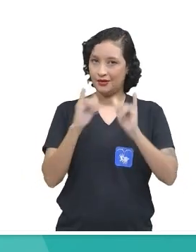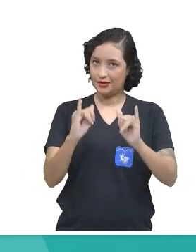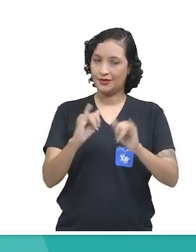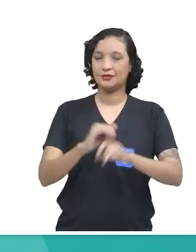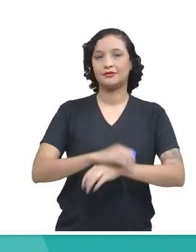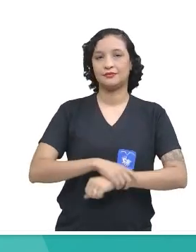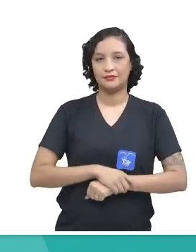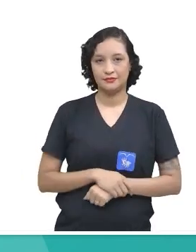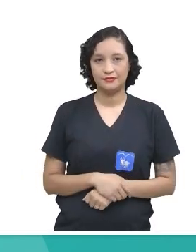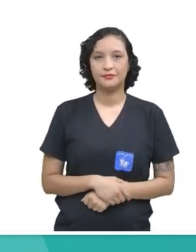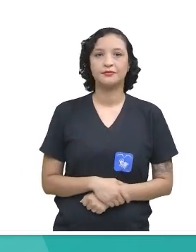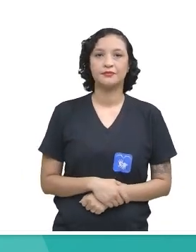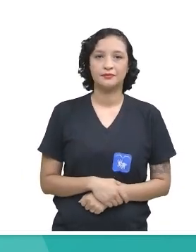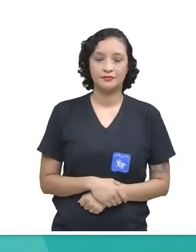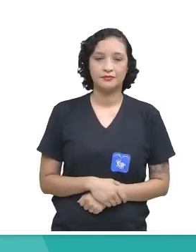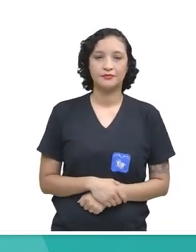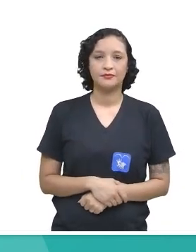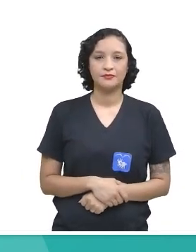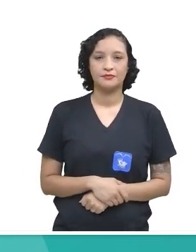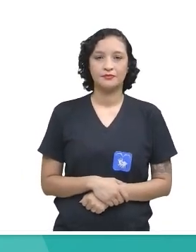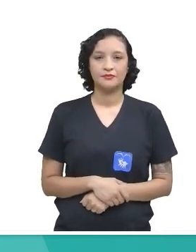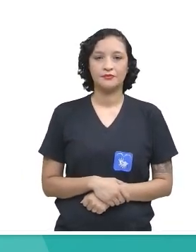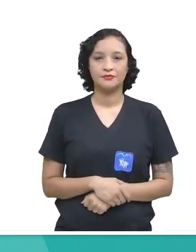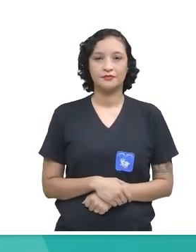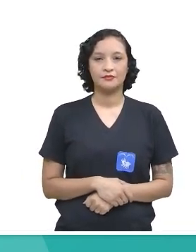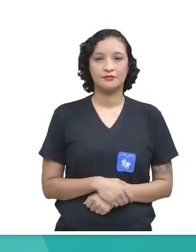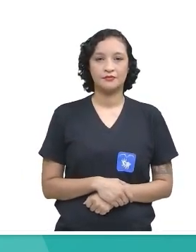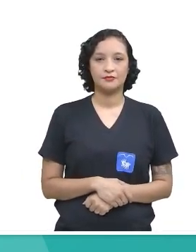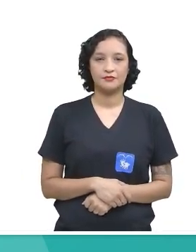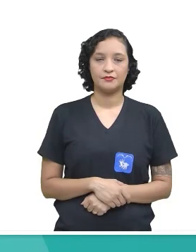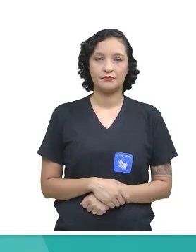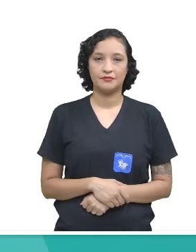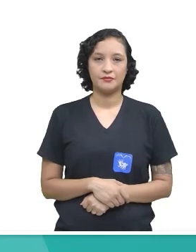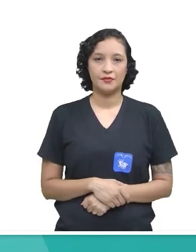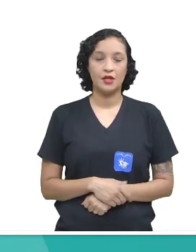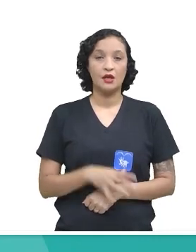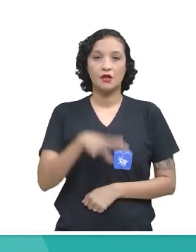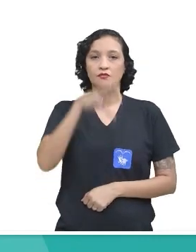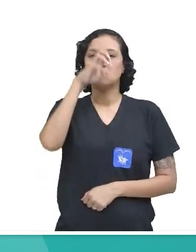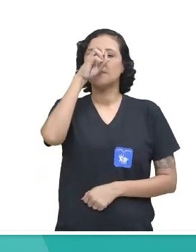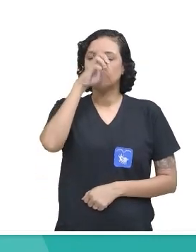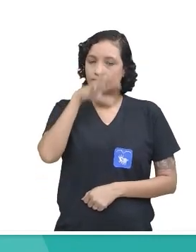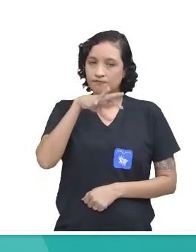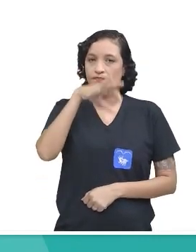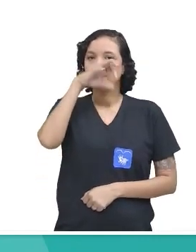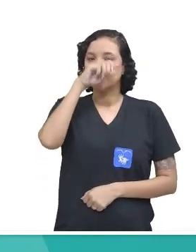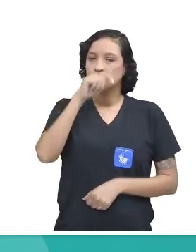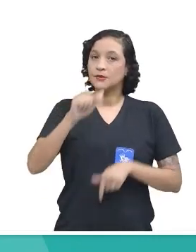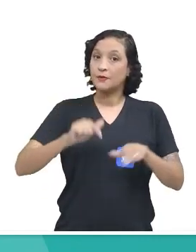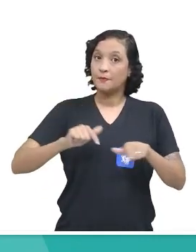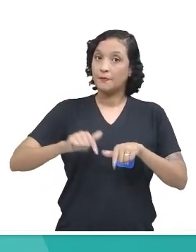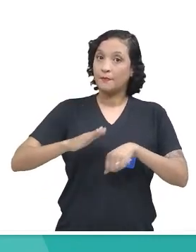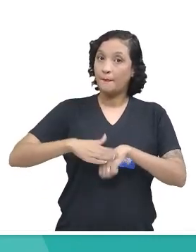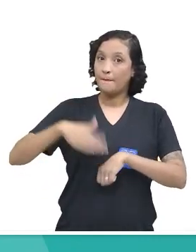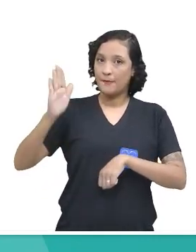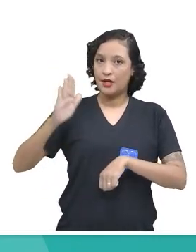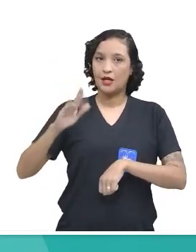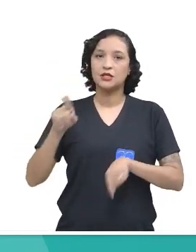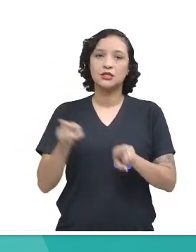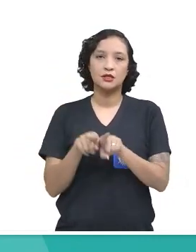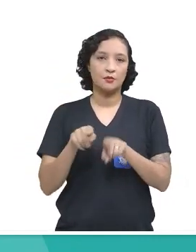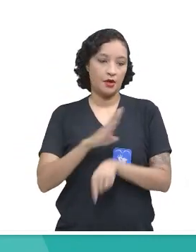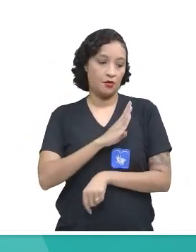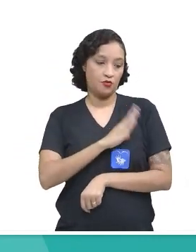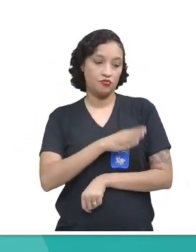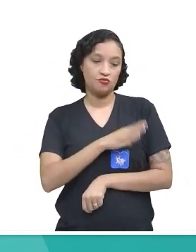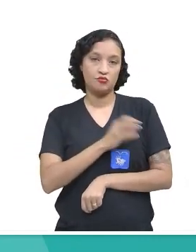quê? Que eles captem, ou que eles façam com que o pulmão trabalhe mais e façam também com que o coração